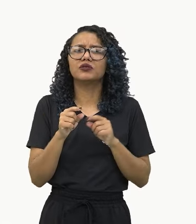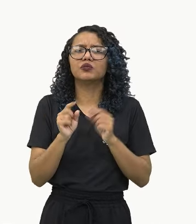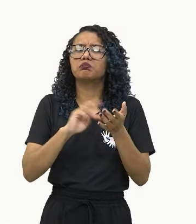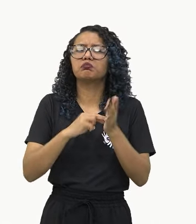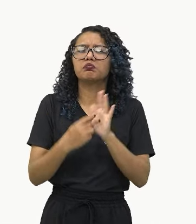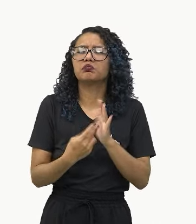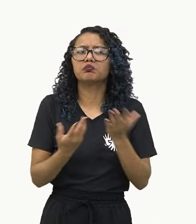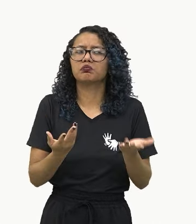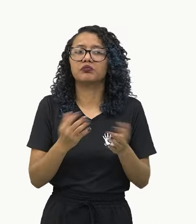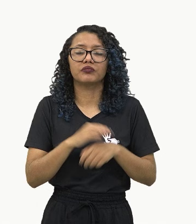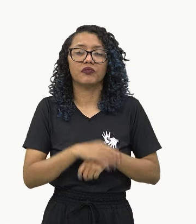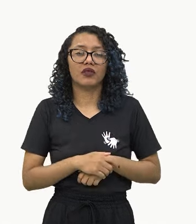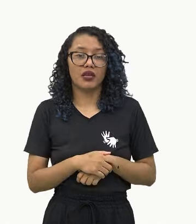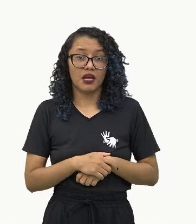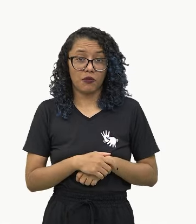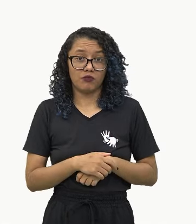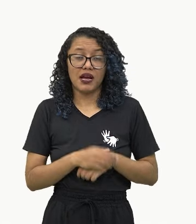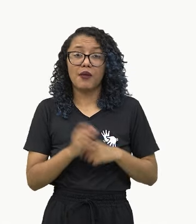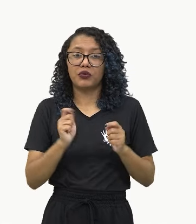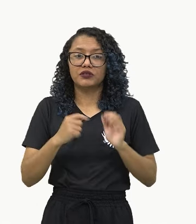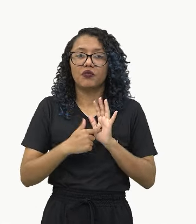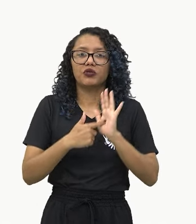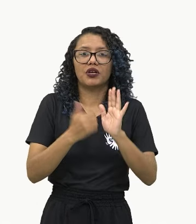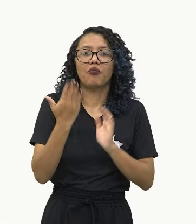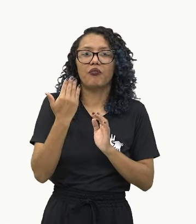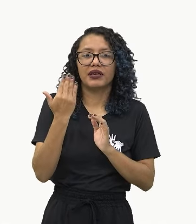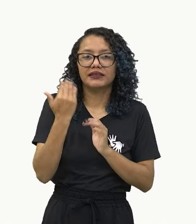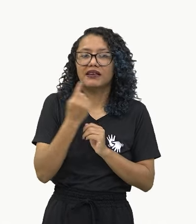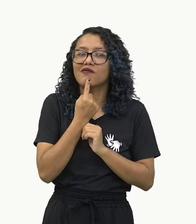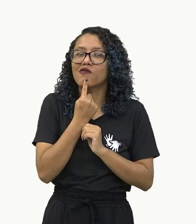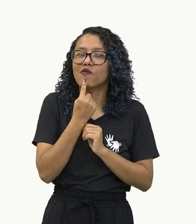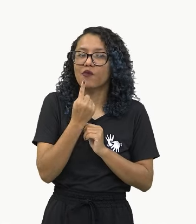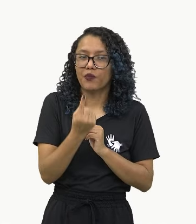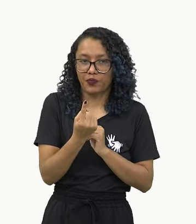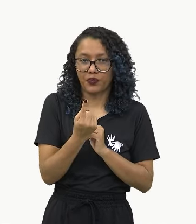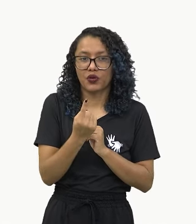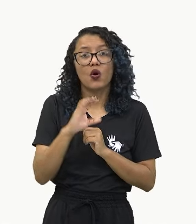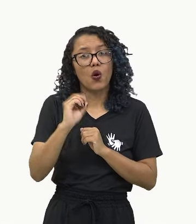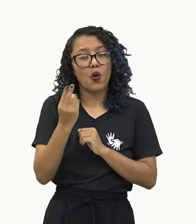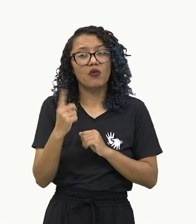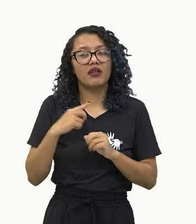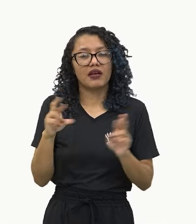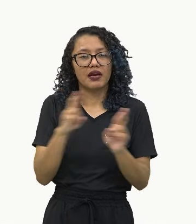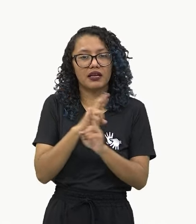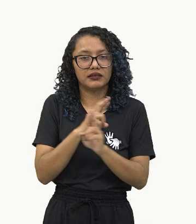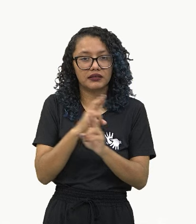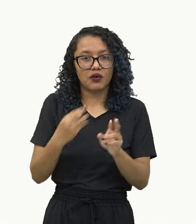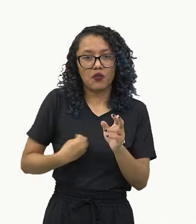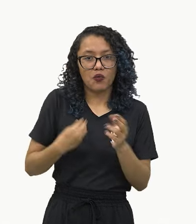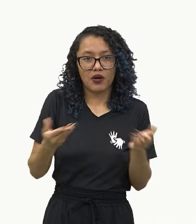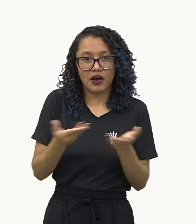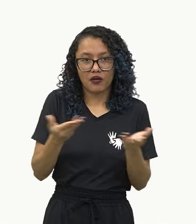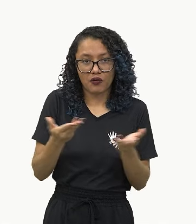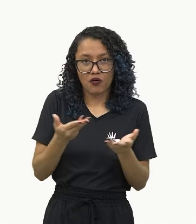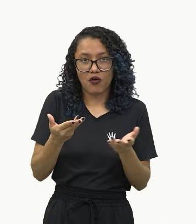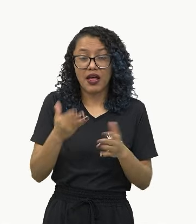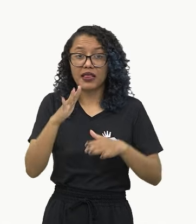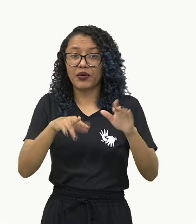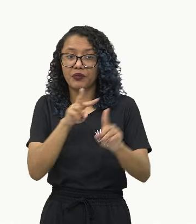o que guarda relação com o presente desde a perspectiva do hablante. É